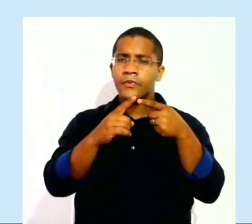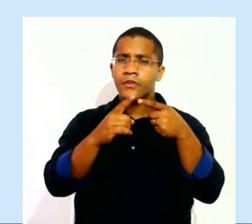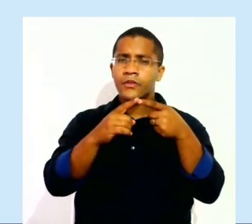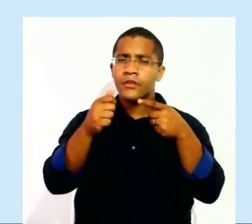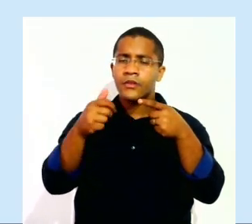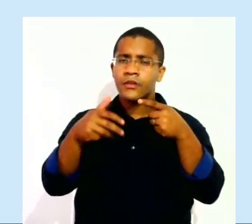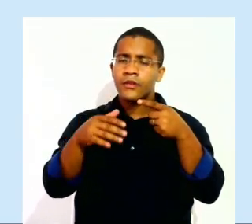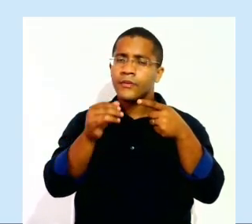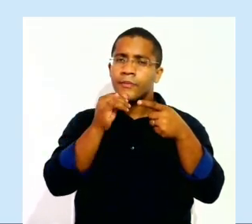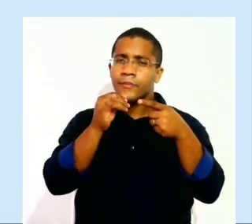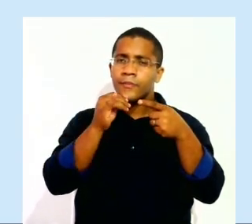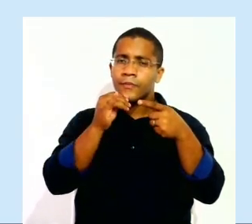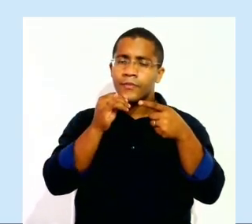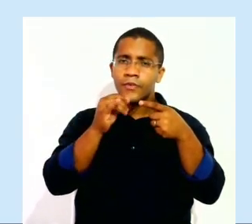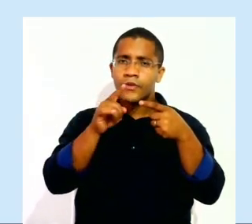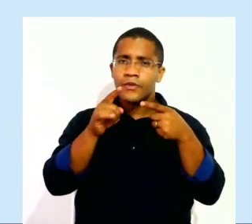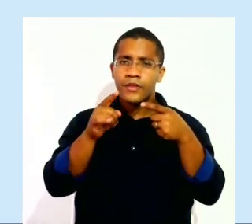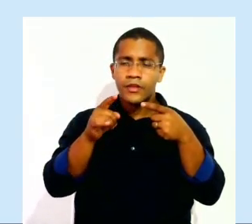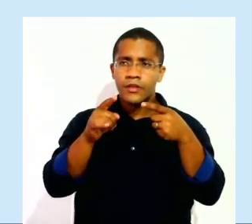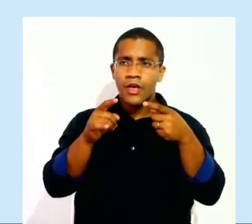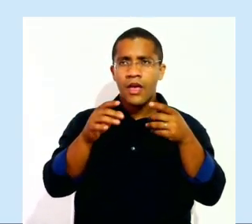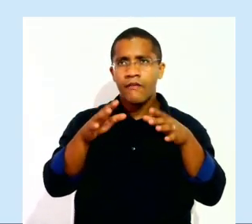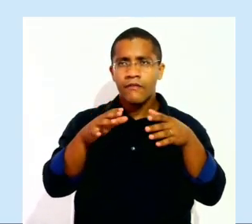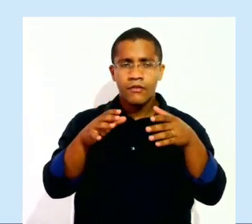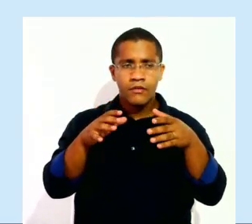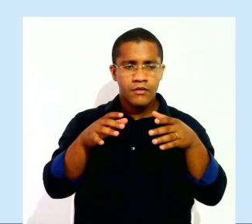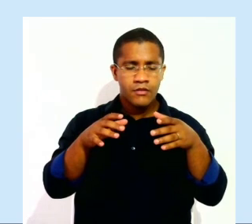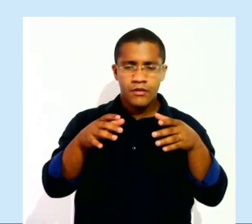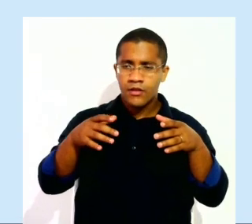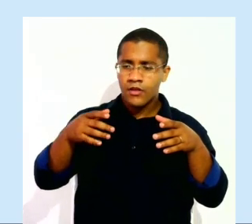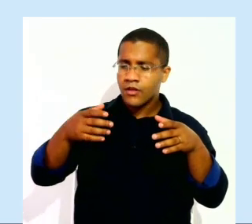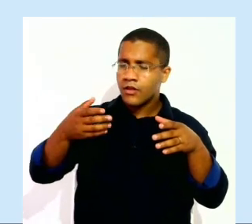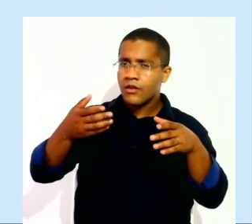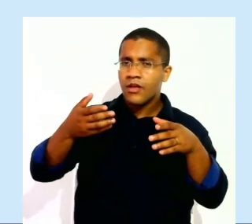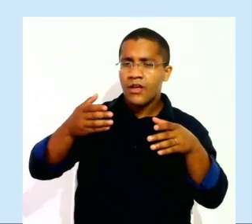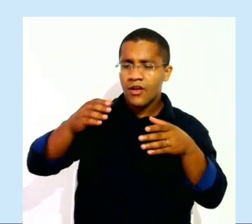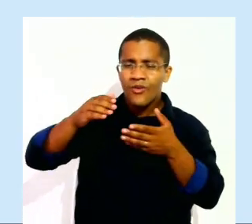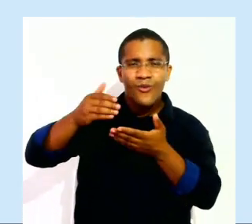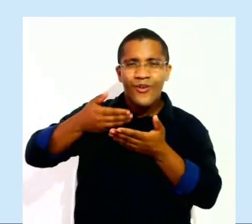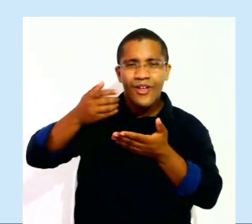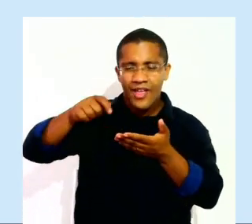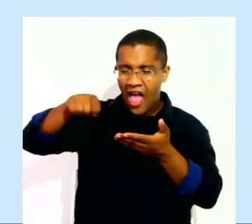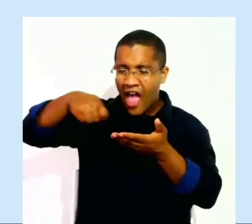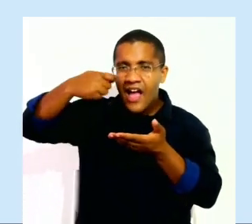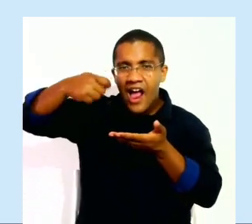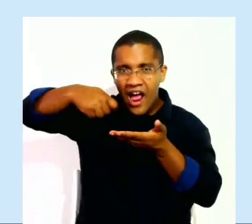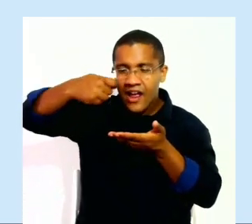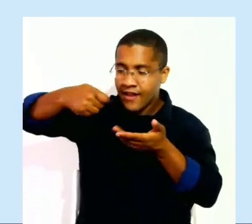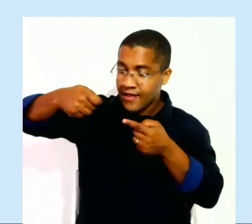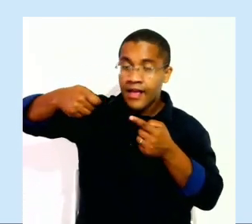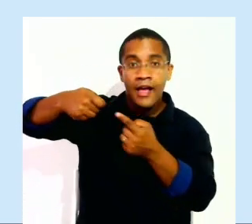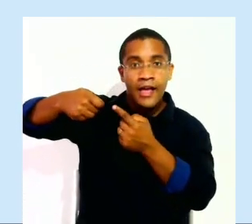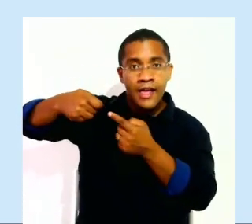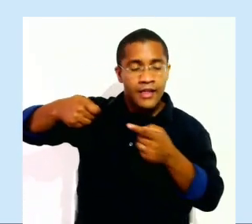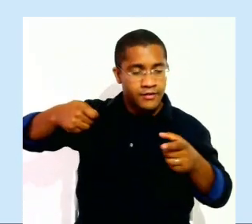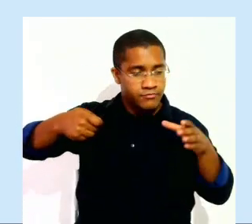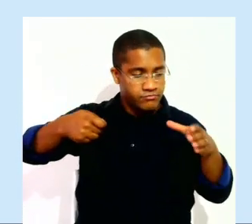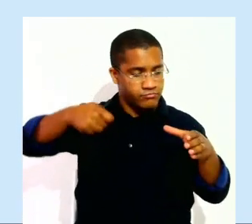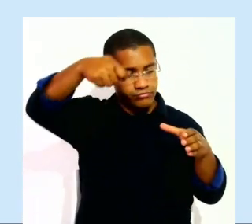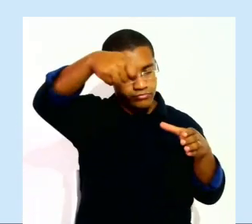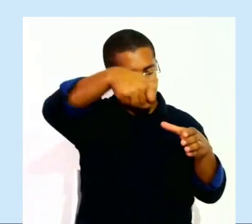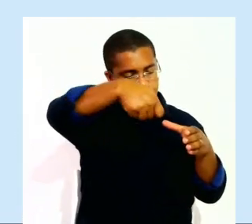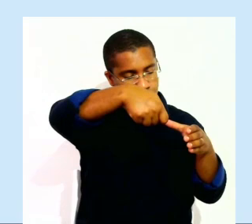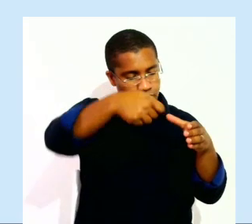que quando deixamos uma colher metálica ali dentro de um recipiente que está em uso para